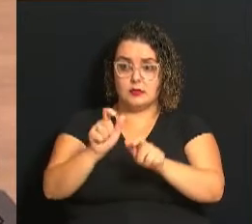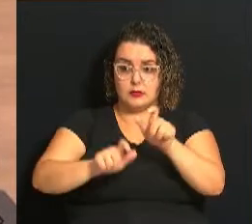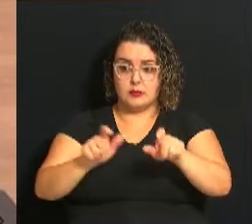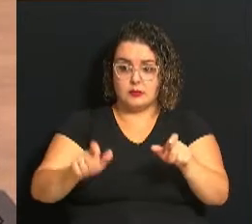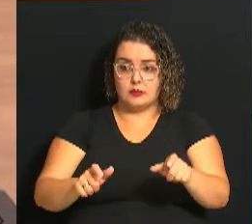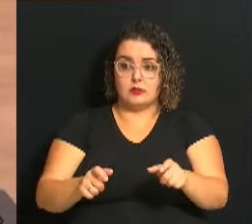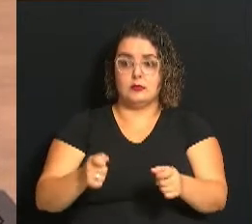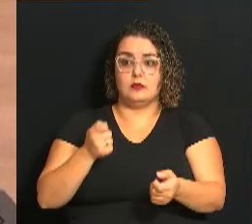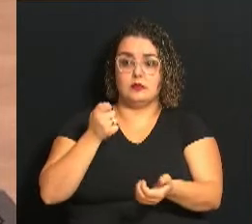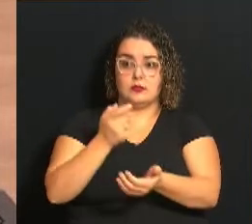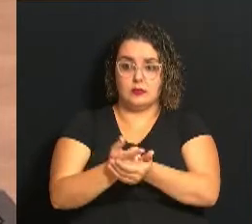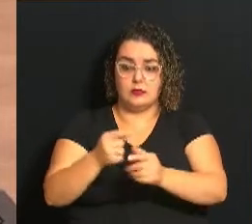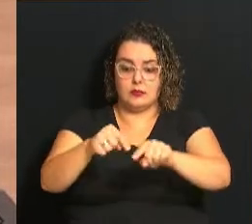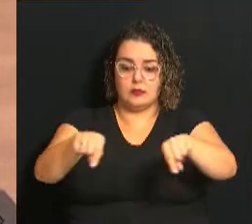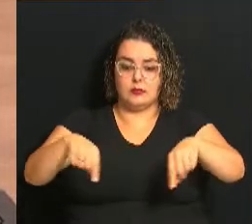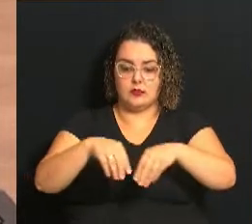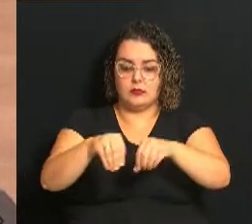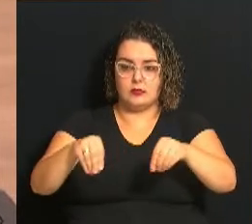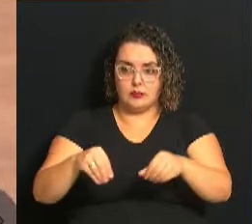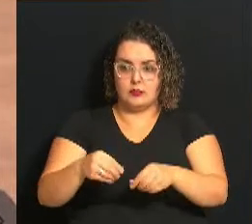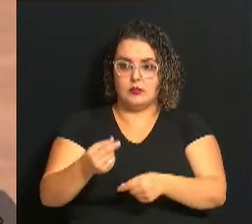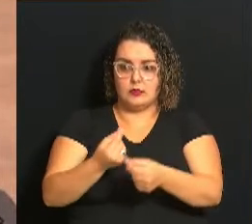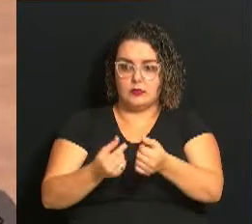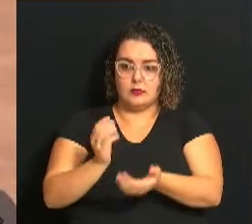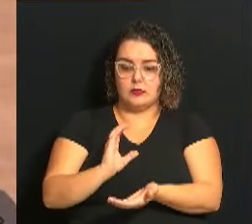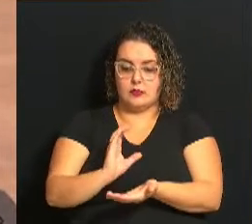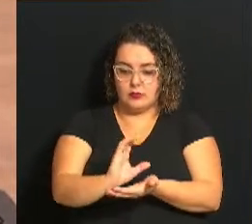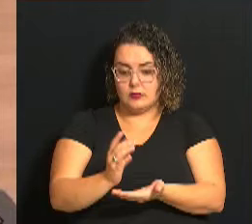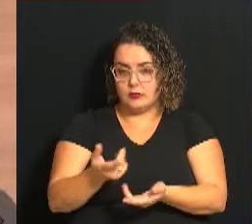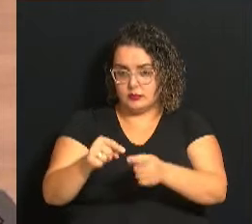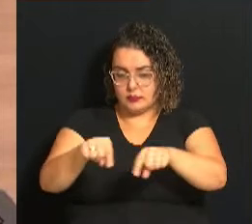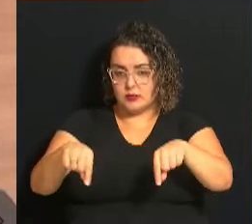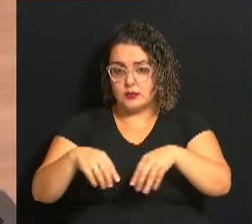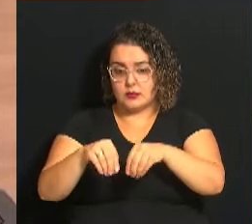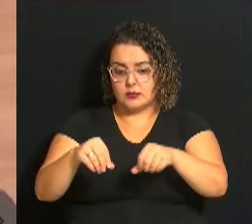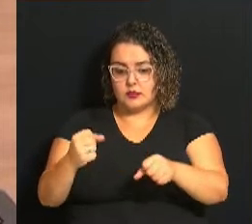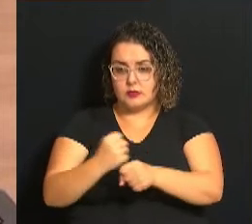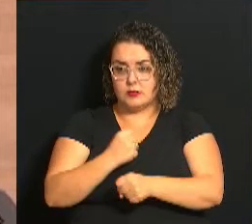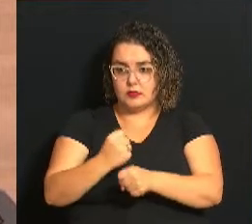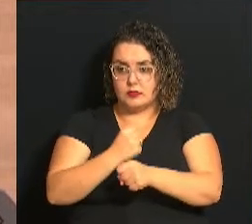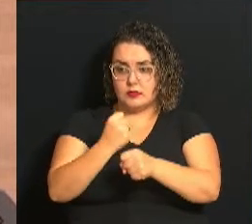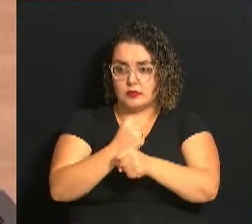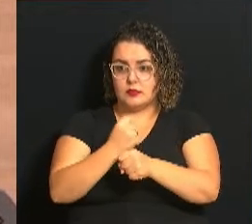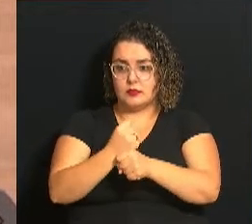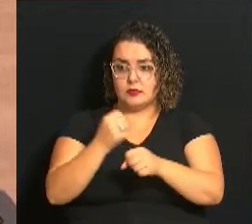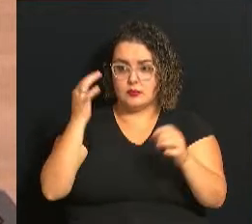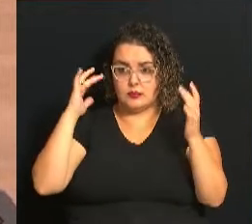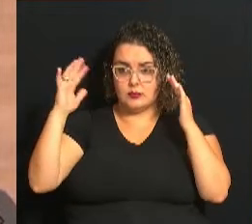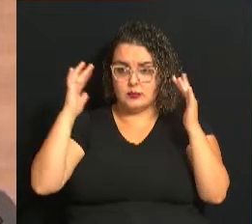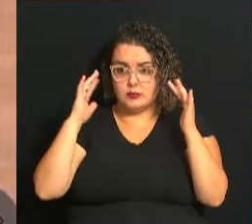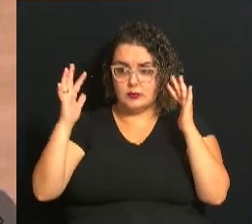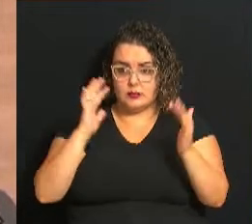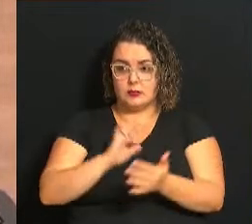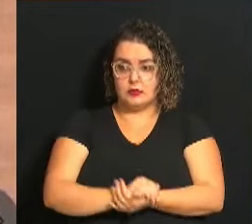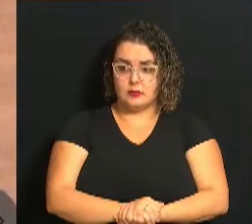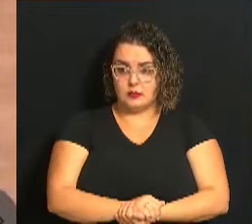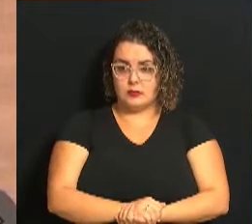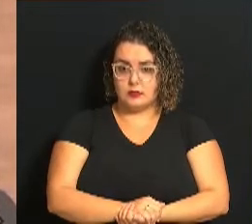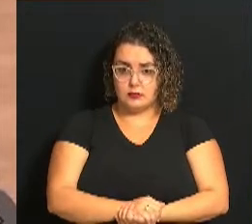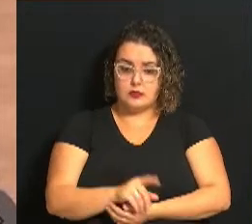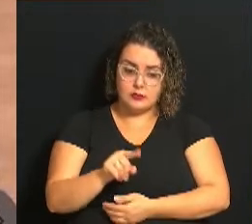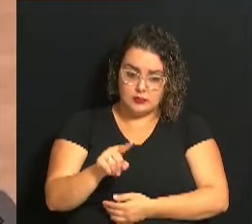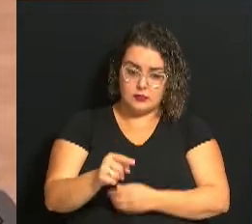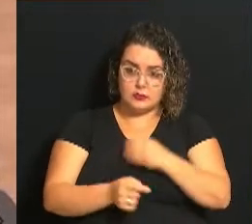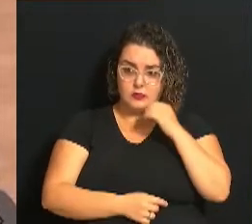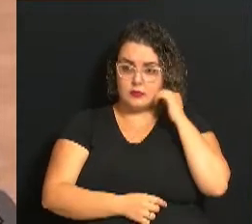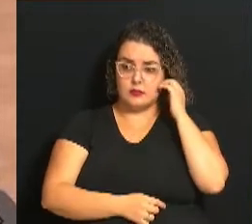seus terrenos, investiram, né, na aquisição do terreno, na construção do seu sonho, né, e que realmente hoje